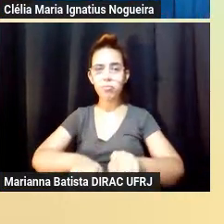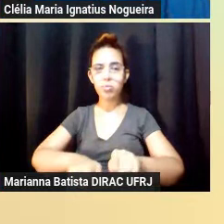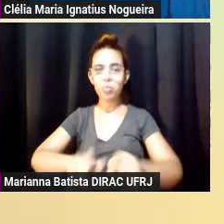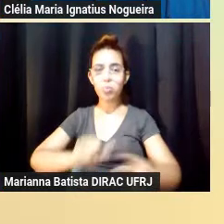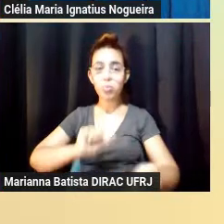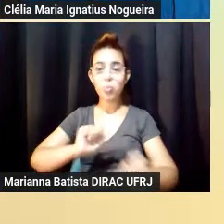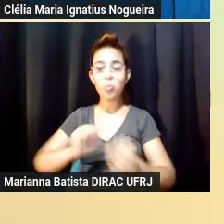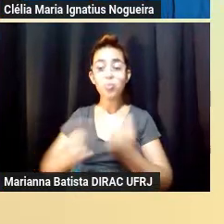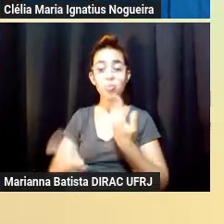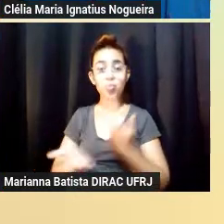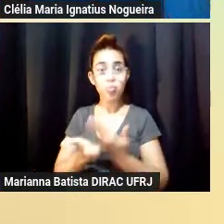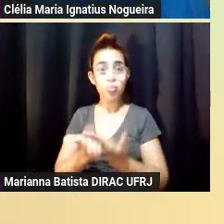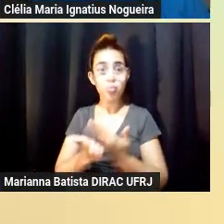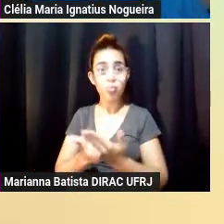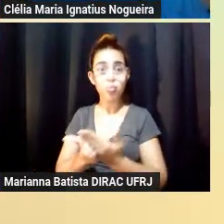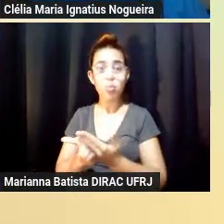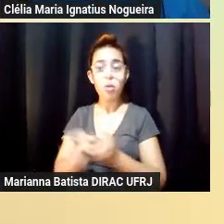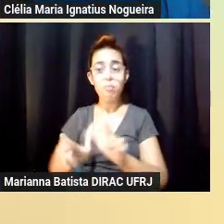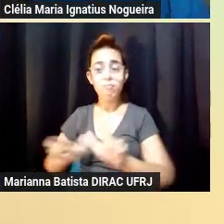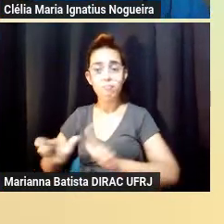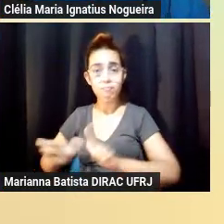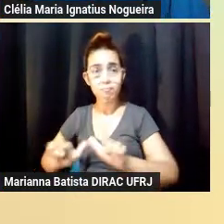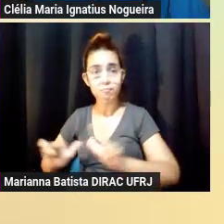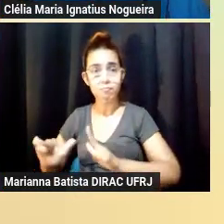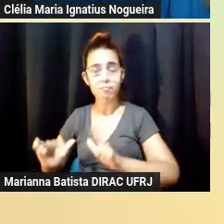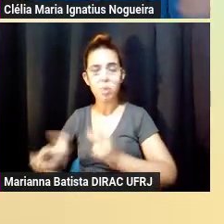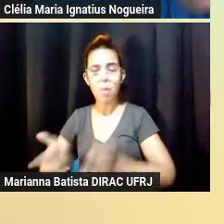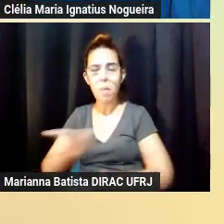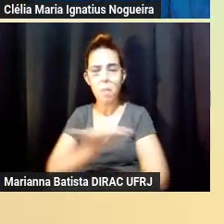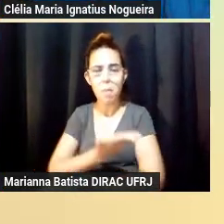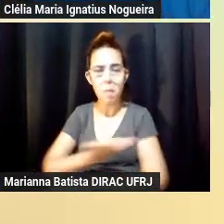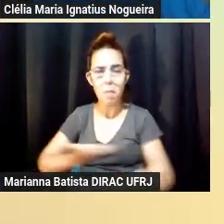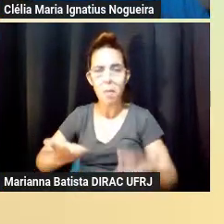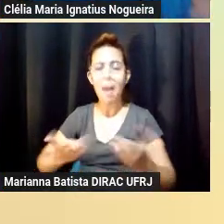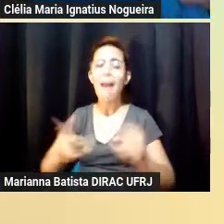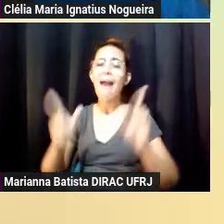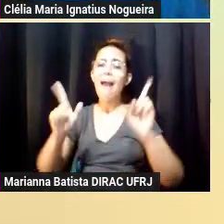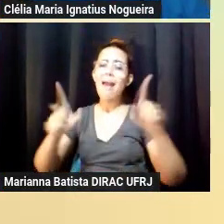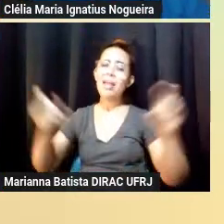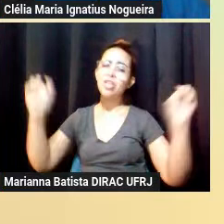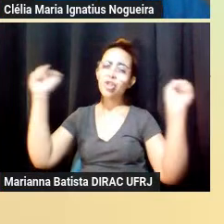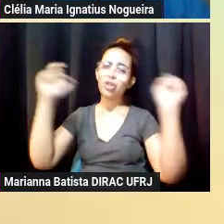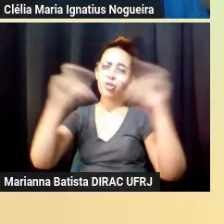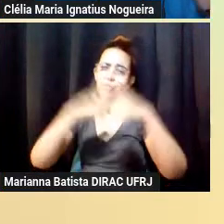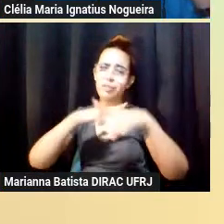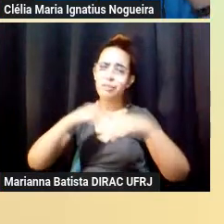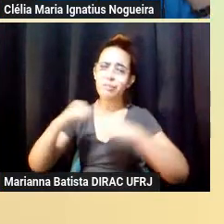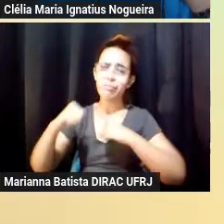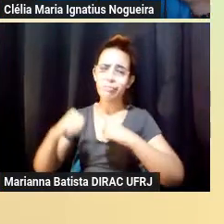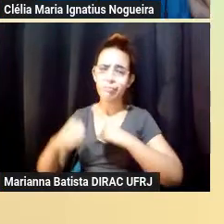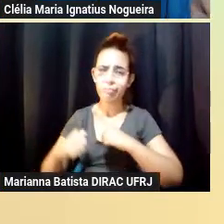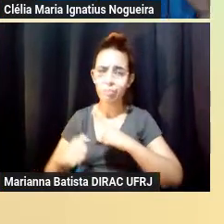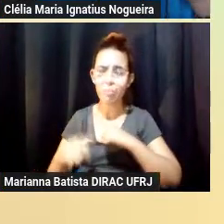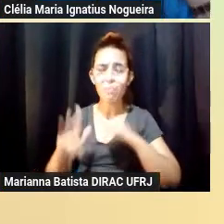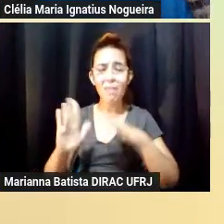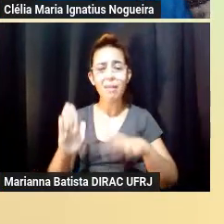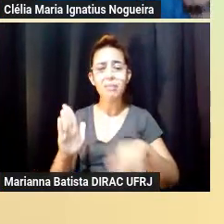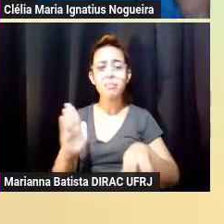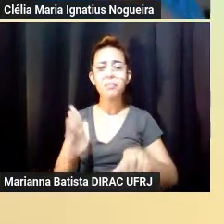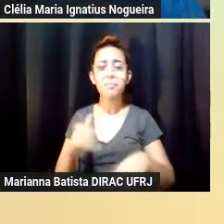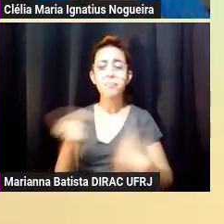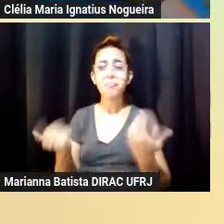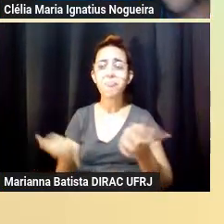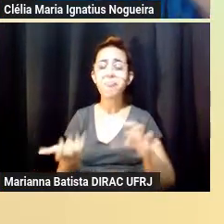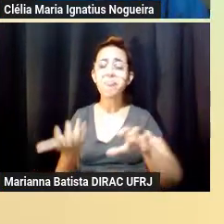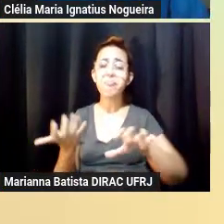estudar a questão da surdez. Era difícil, porque a Câmara Departamental não queria aprovar os meus projetos, porque não tinha nada